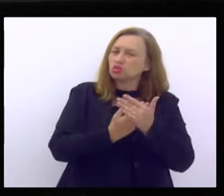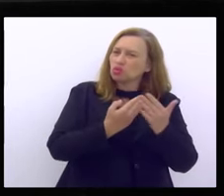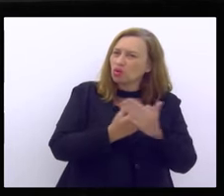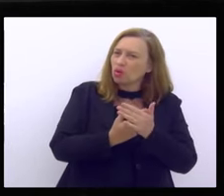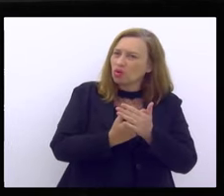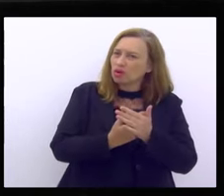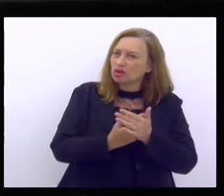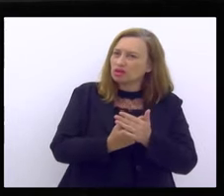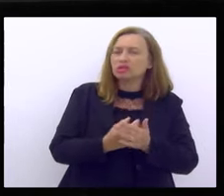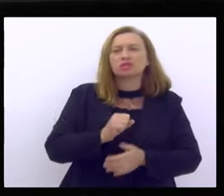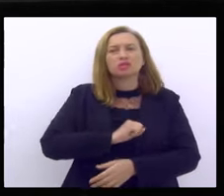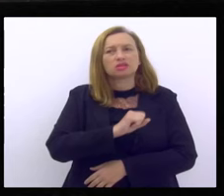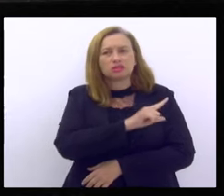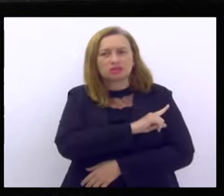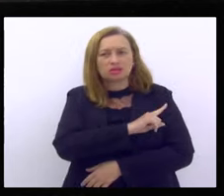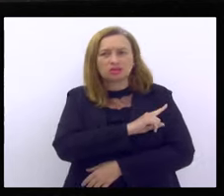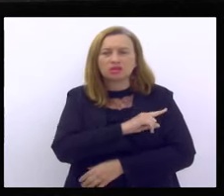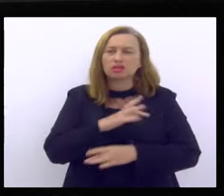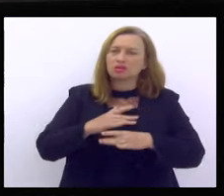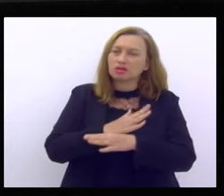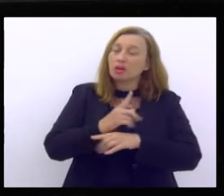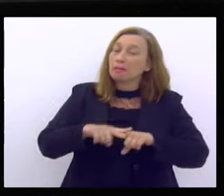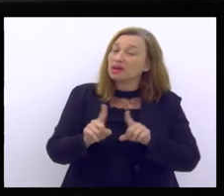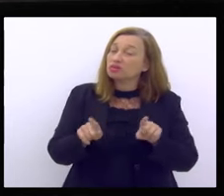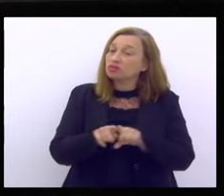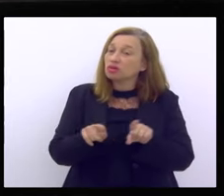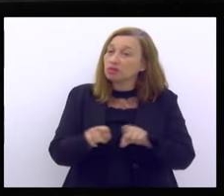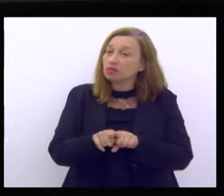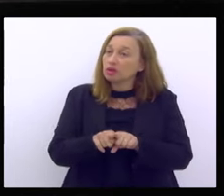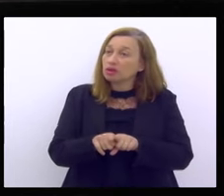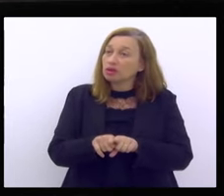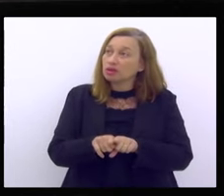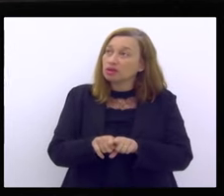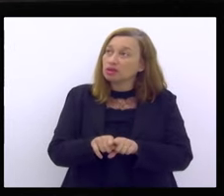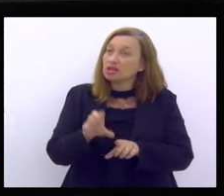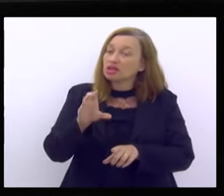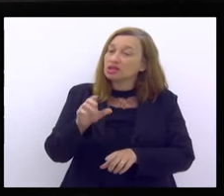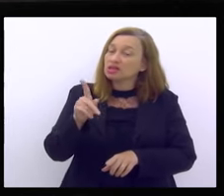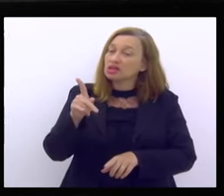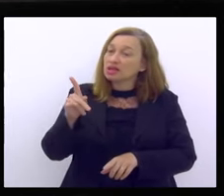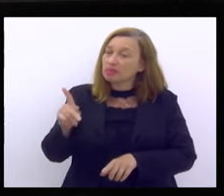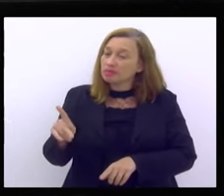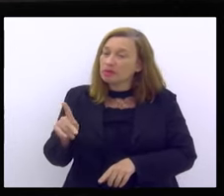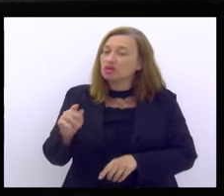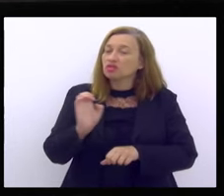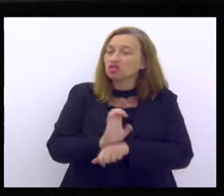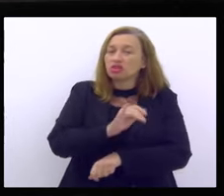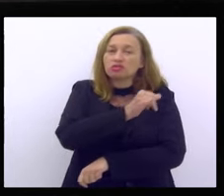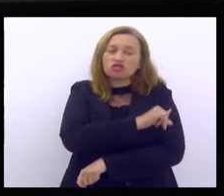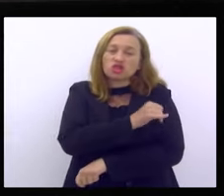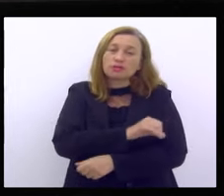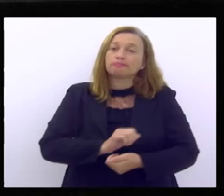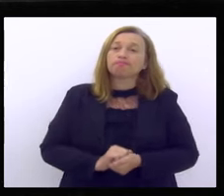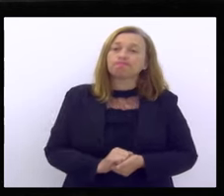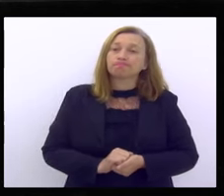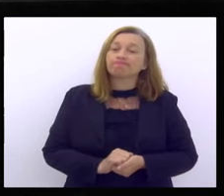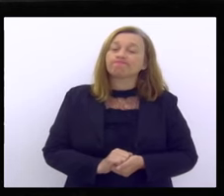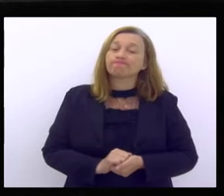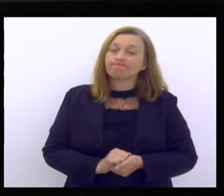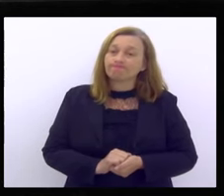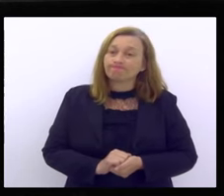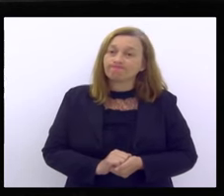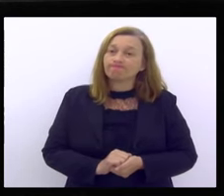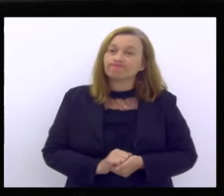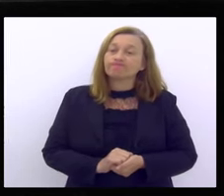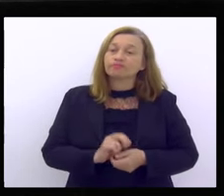realizado na cidade de São Gonçalo, mas também sobre a situação dos CIEPs do Estado do Rio de Janeiro. O promotor em